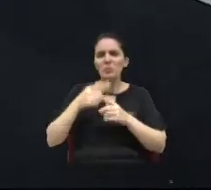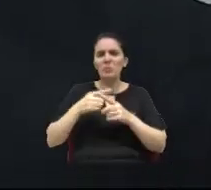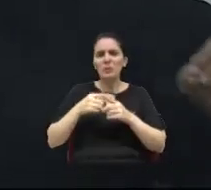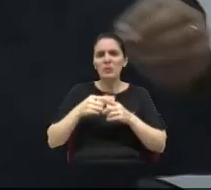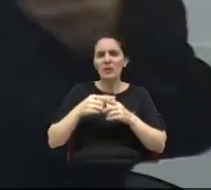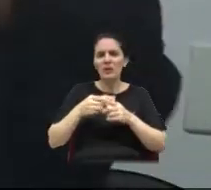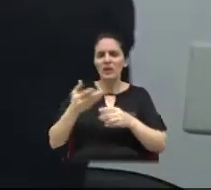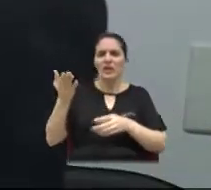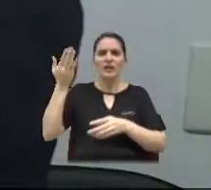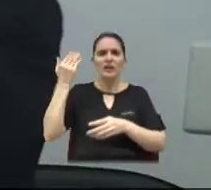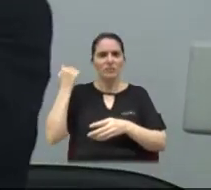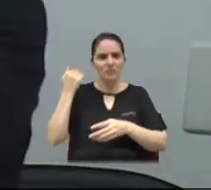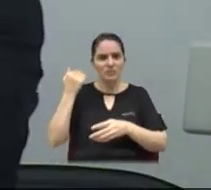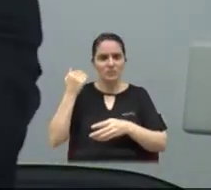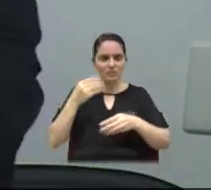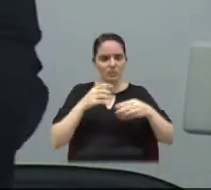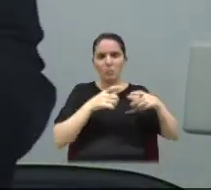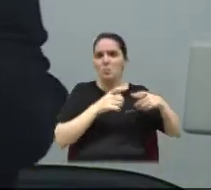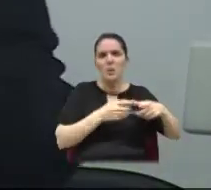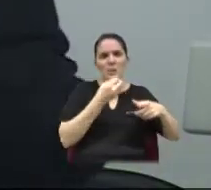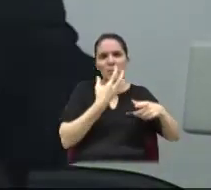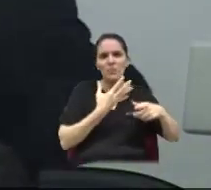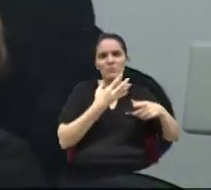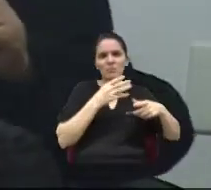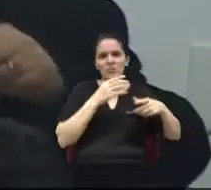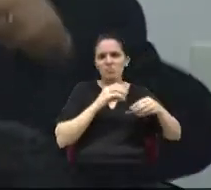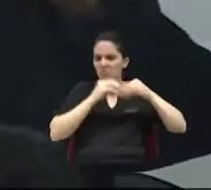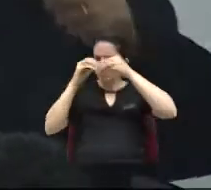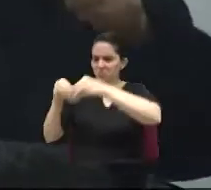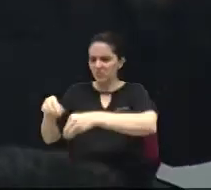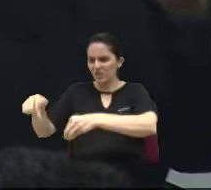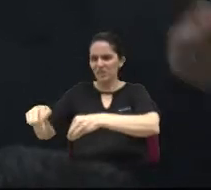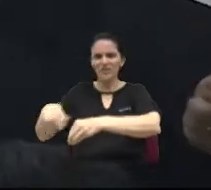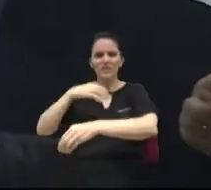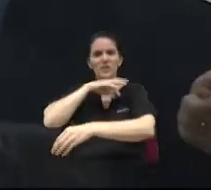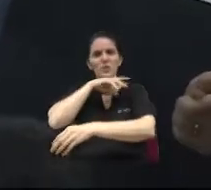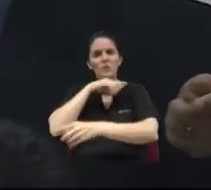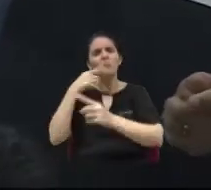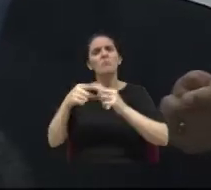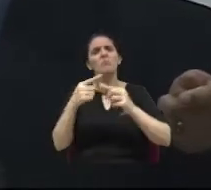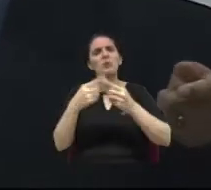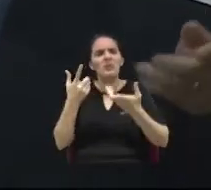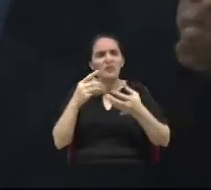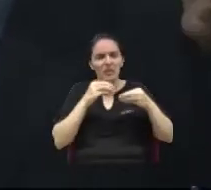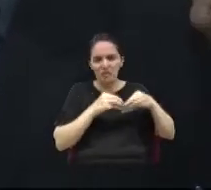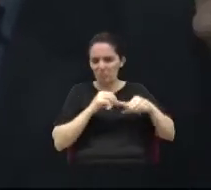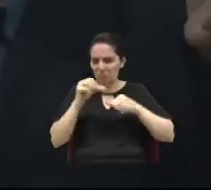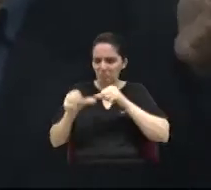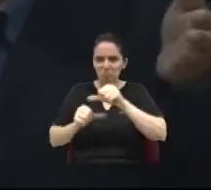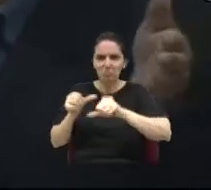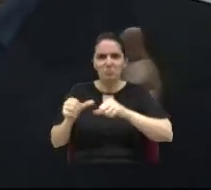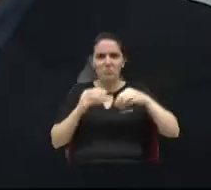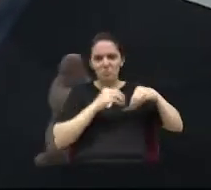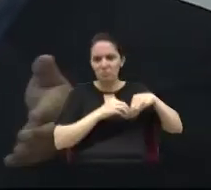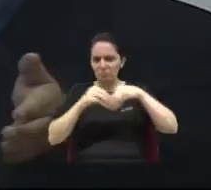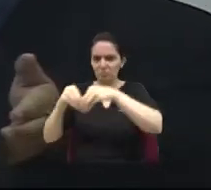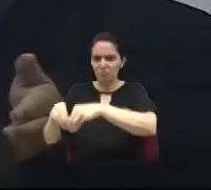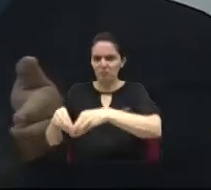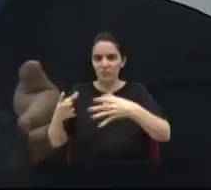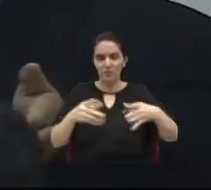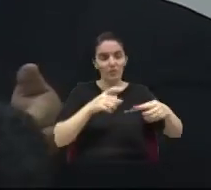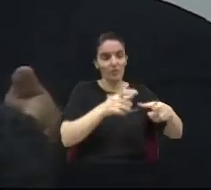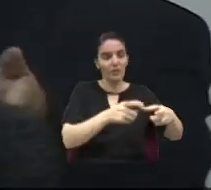estava e foi para aquele local. O ideal era não ter saído da